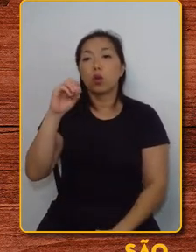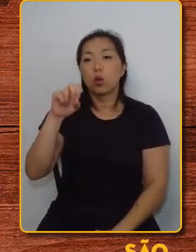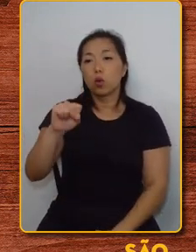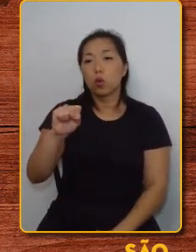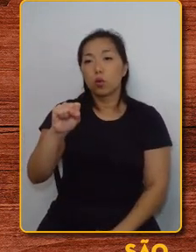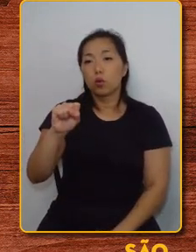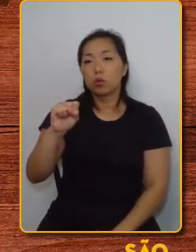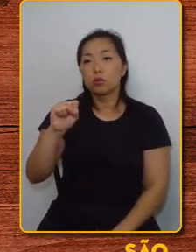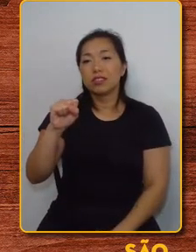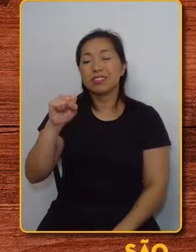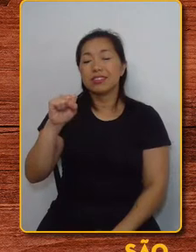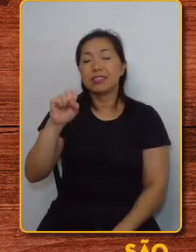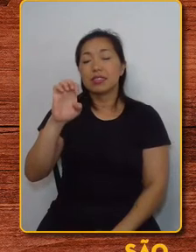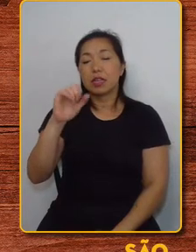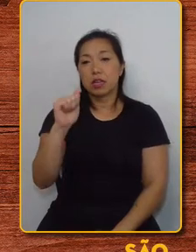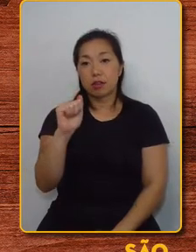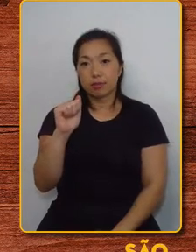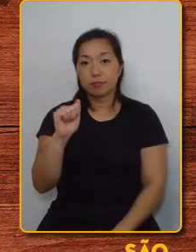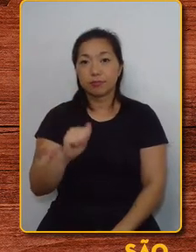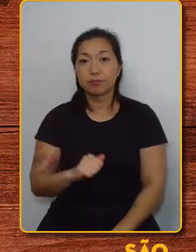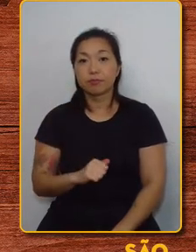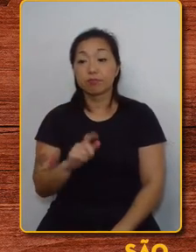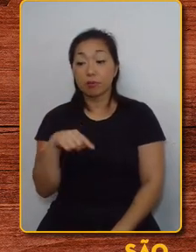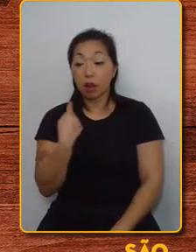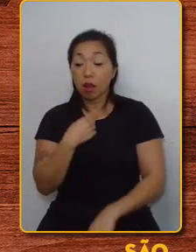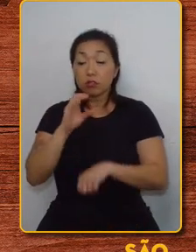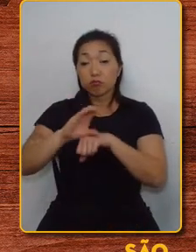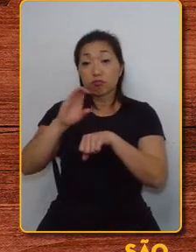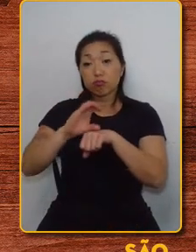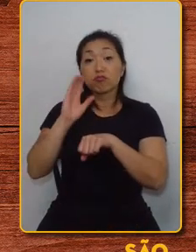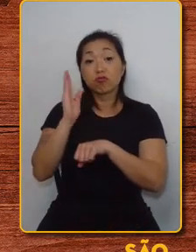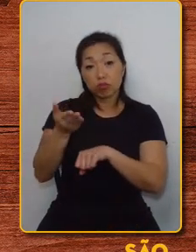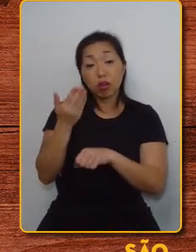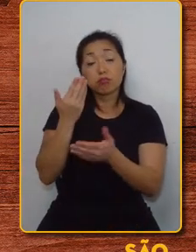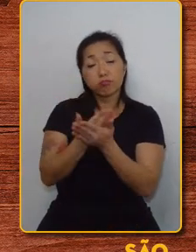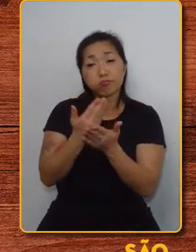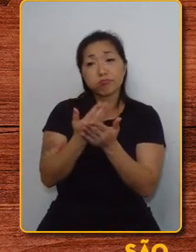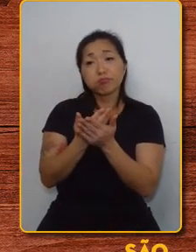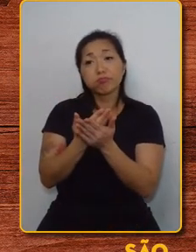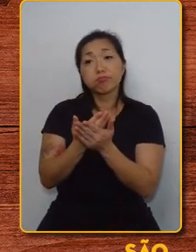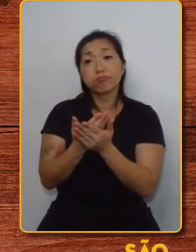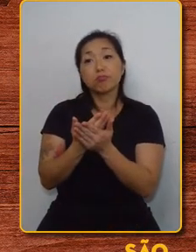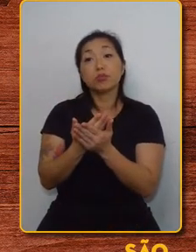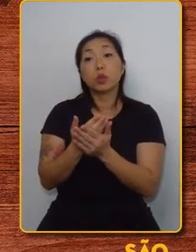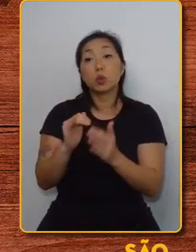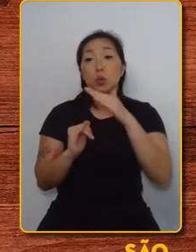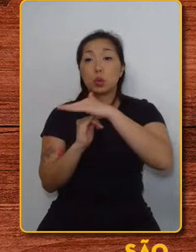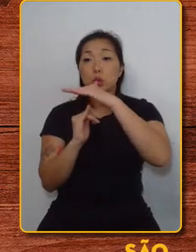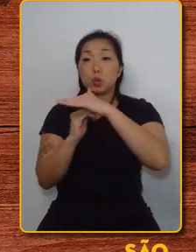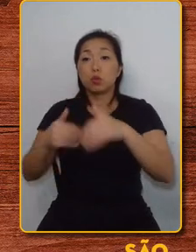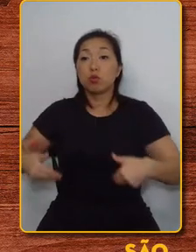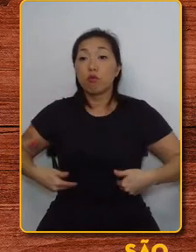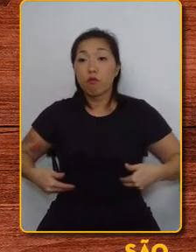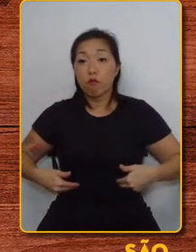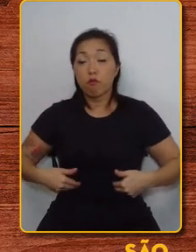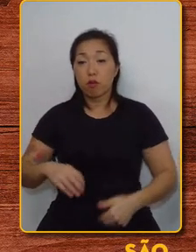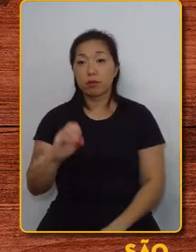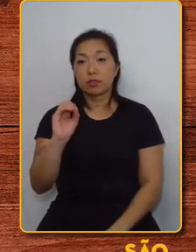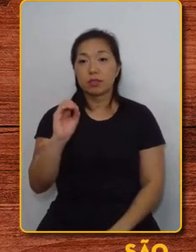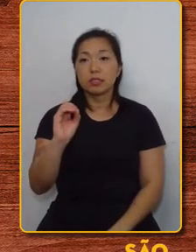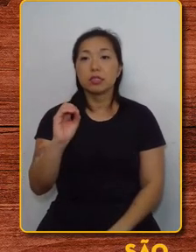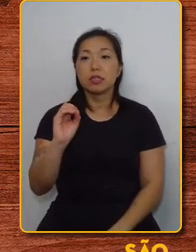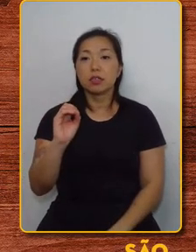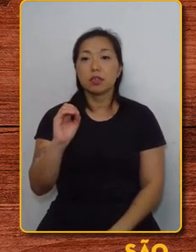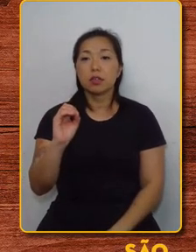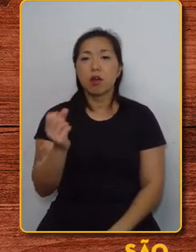Olha, nós fizemos um curso no Instituto Fome Zero, que algumas das